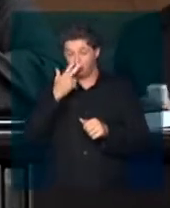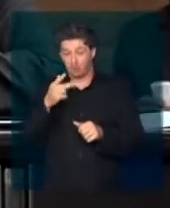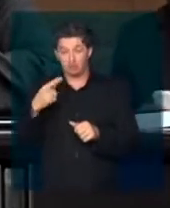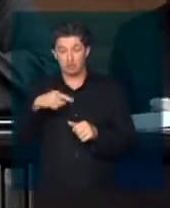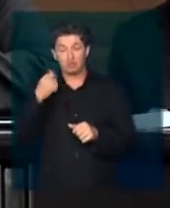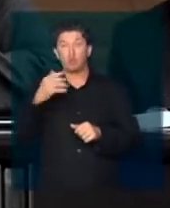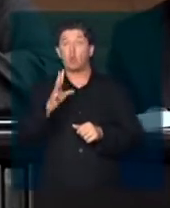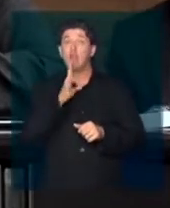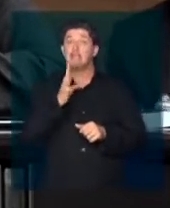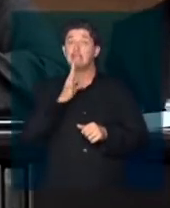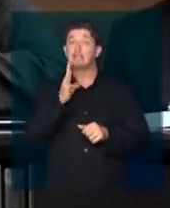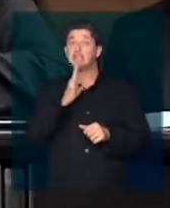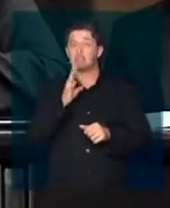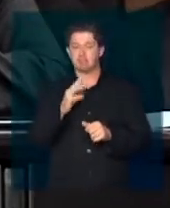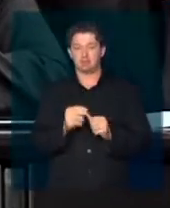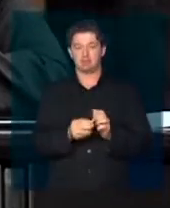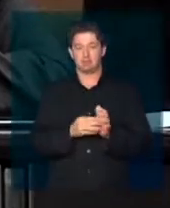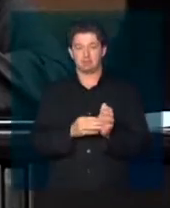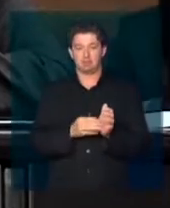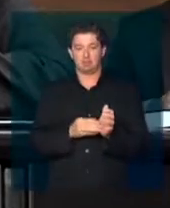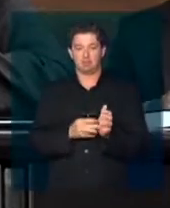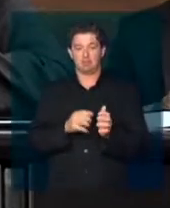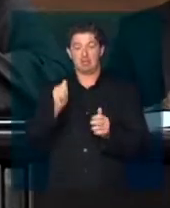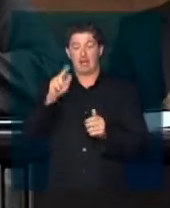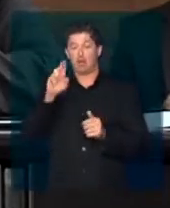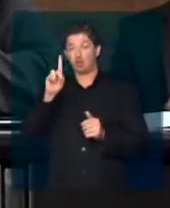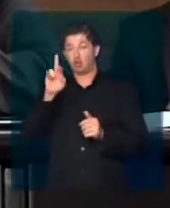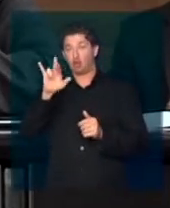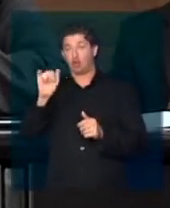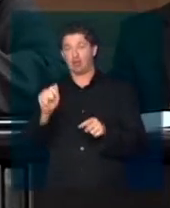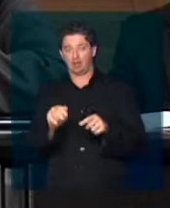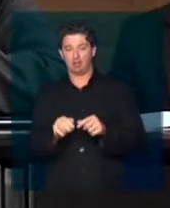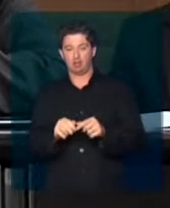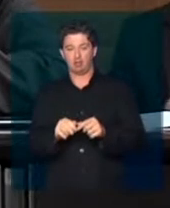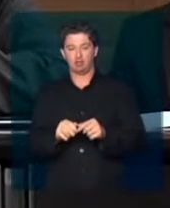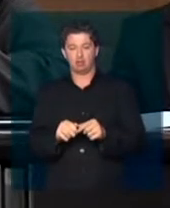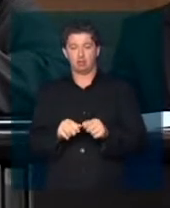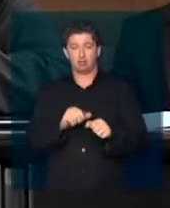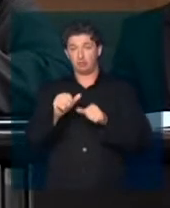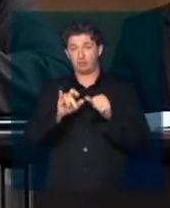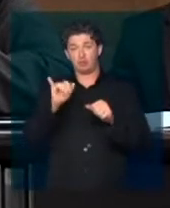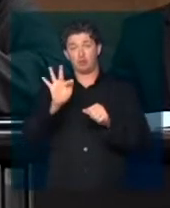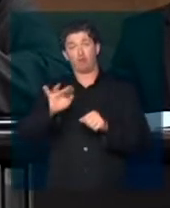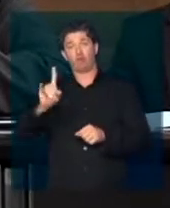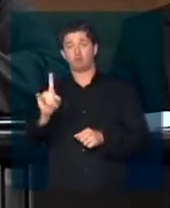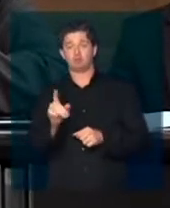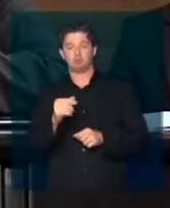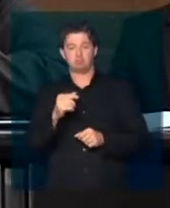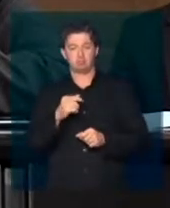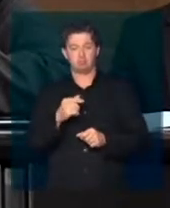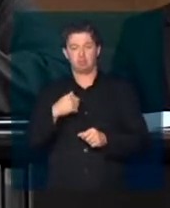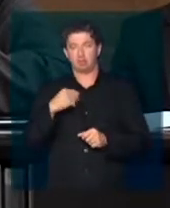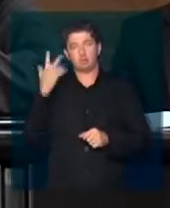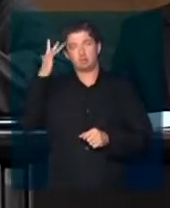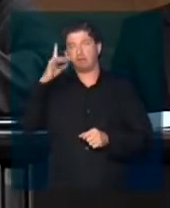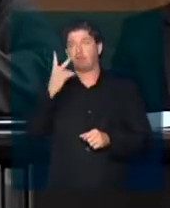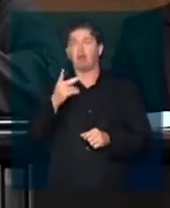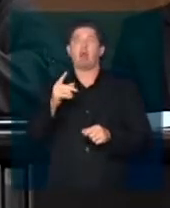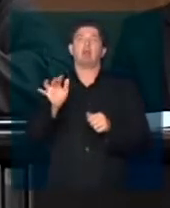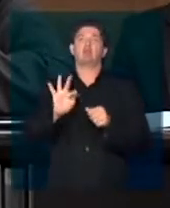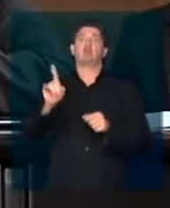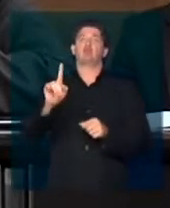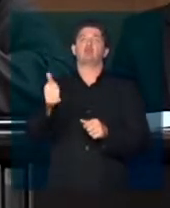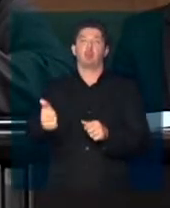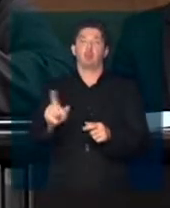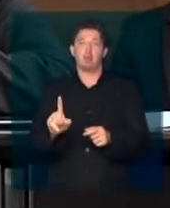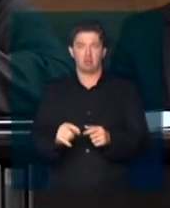aqui conhecer e ter como auditar. Modificar é se não estiver funcionando bem. Eu não tenho a condição de dizer que não está